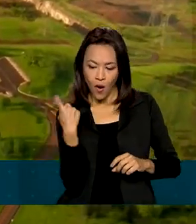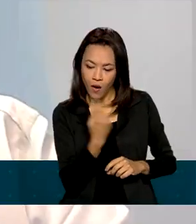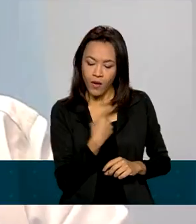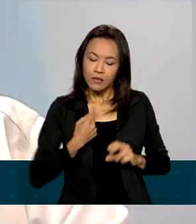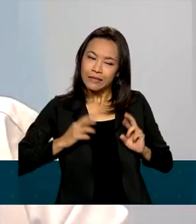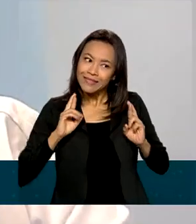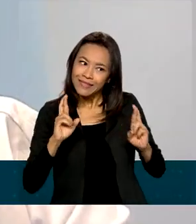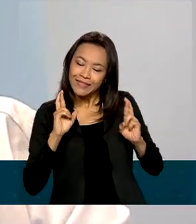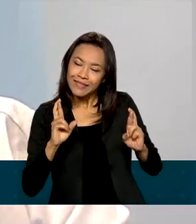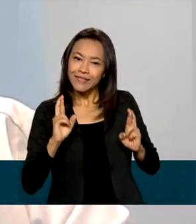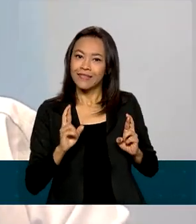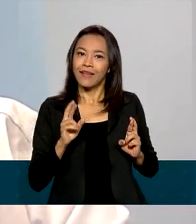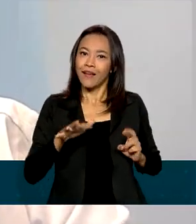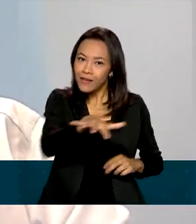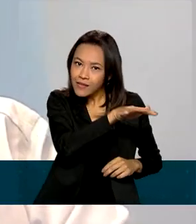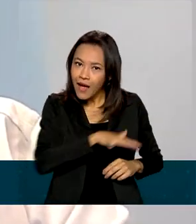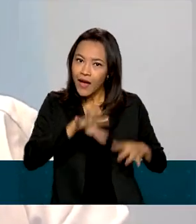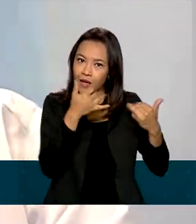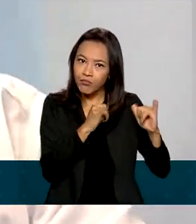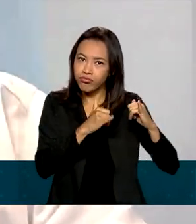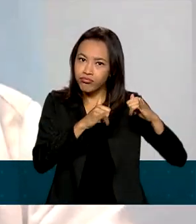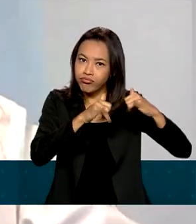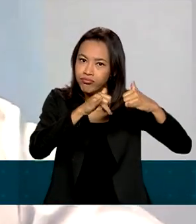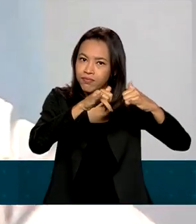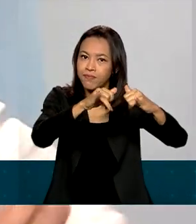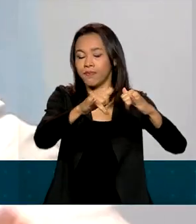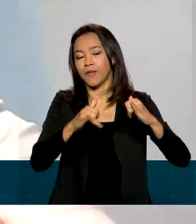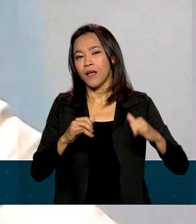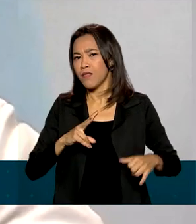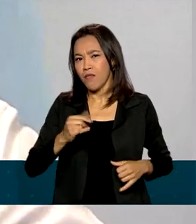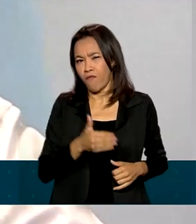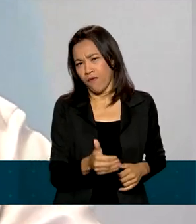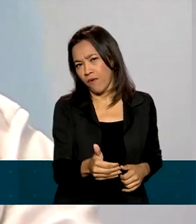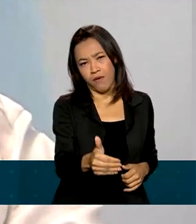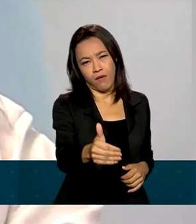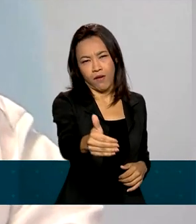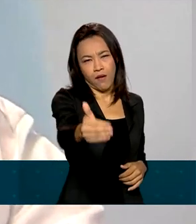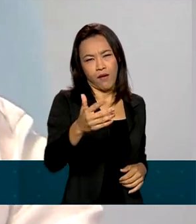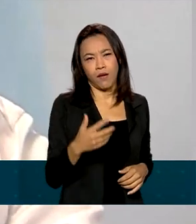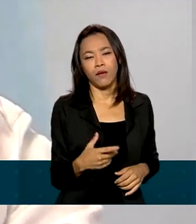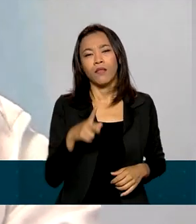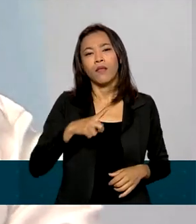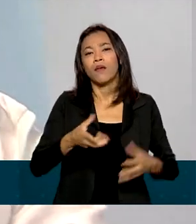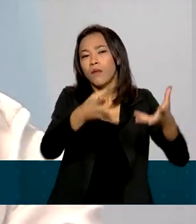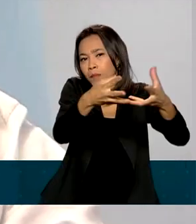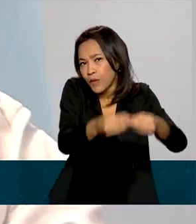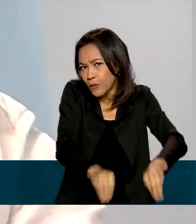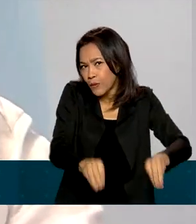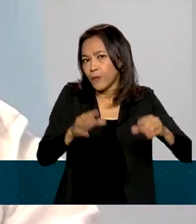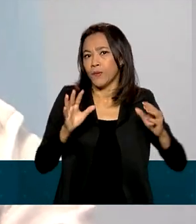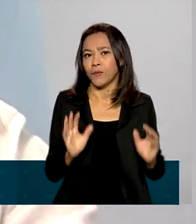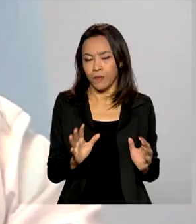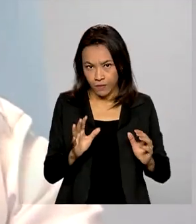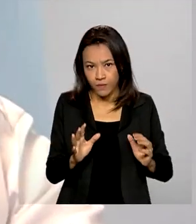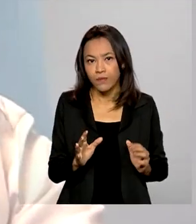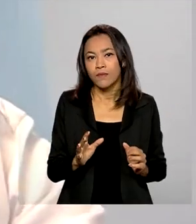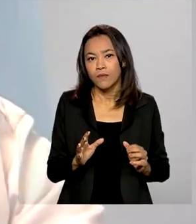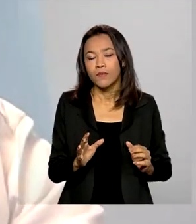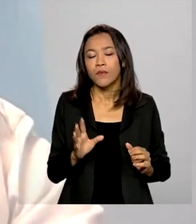expectativa é que o setor elétrico ele não vai a afetar negativamente